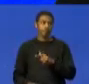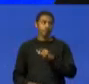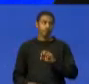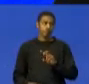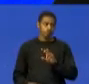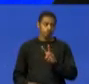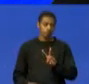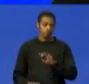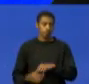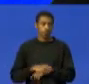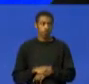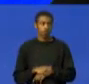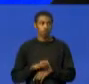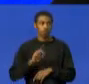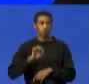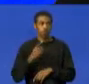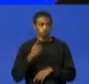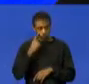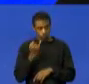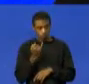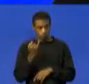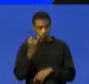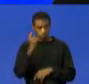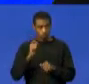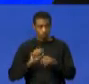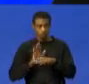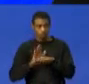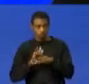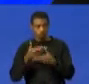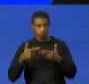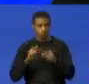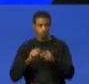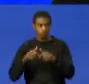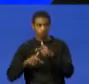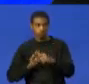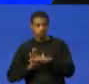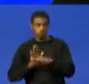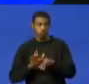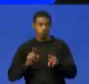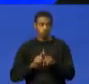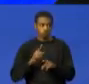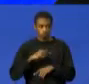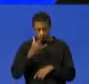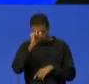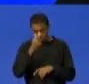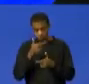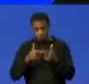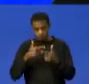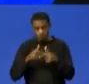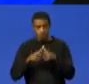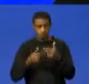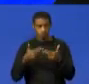como diretriz um atendimento parcial, com prioridade para as atividades assistencialistas, sem prejuízo dos